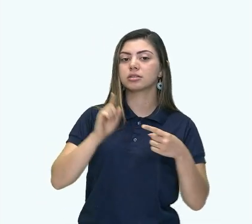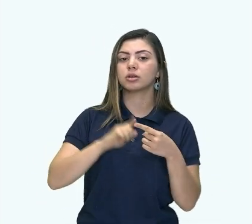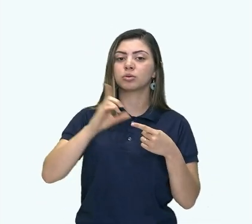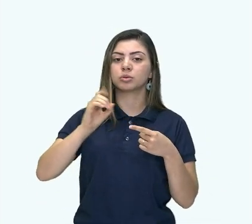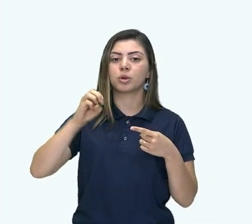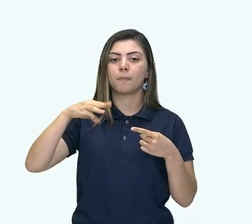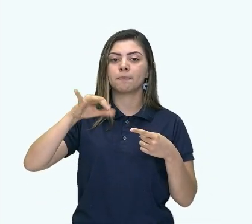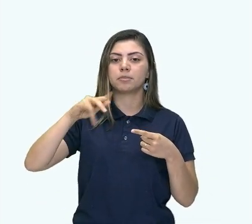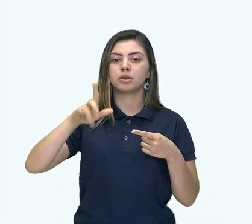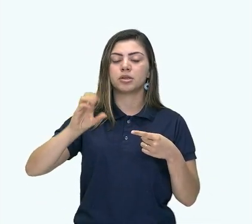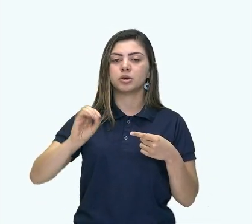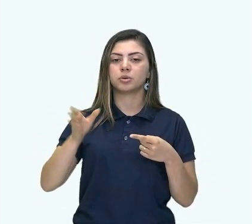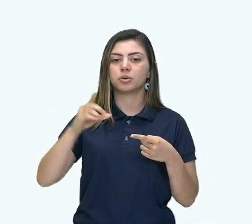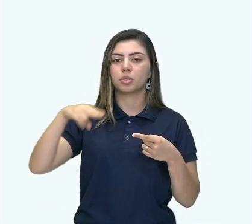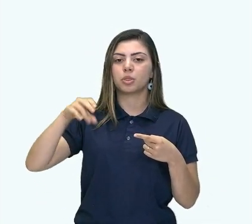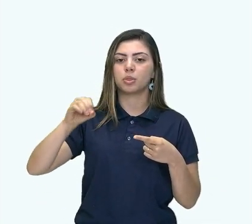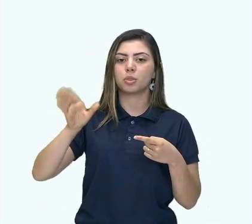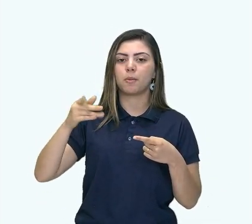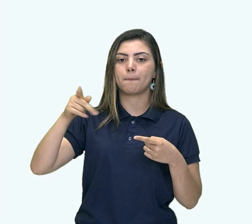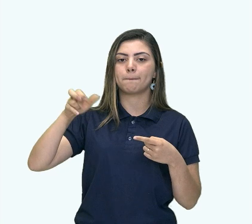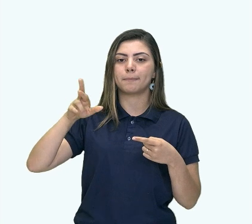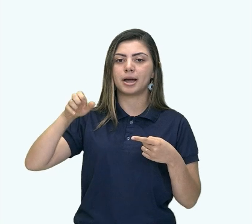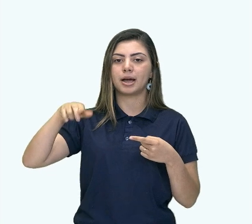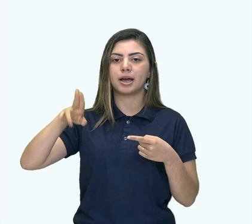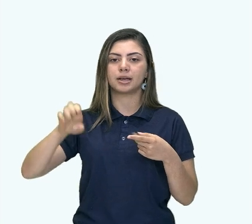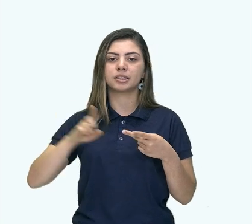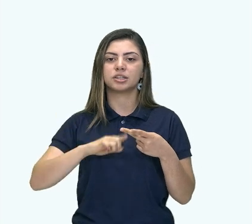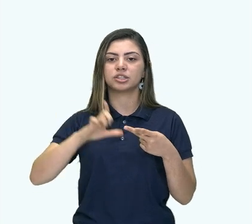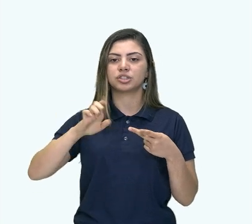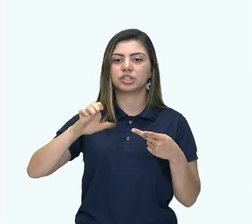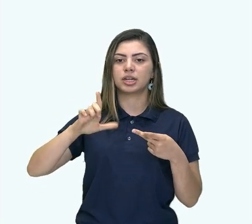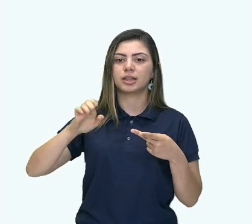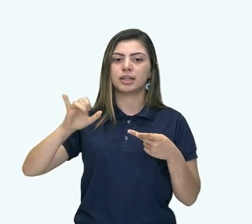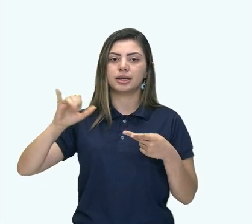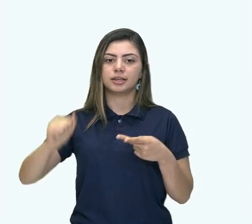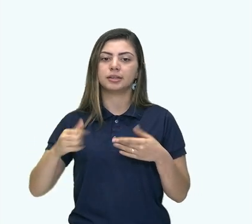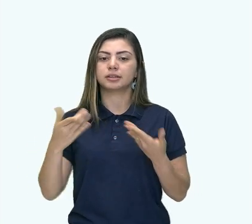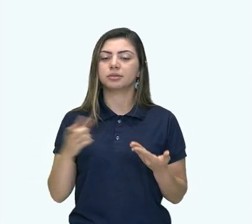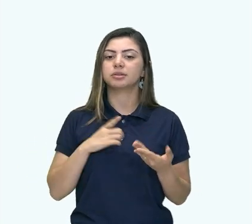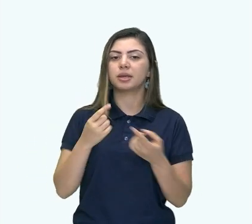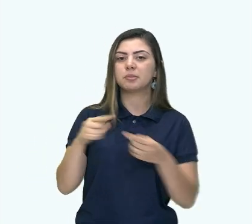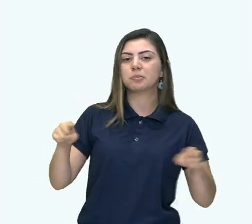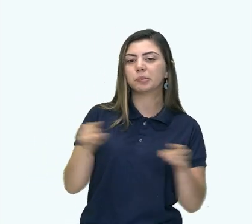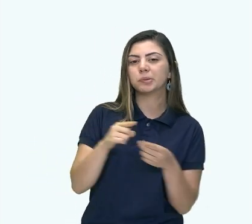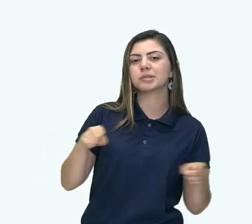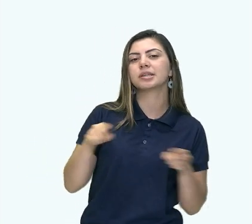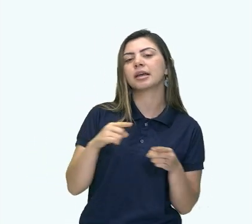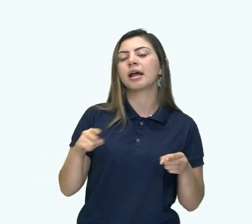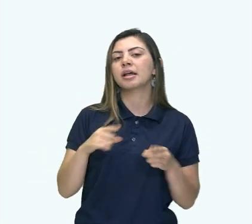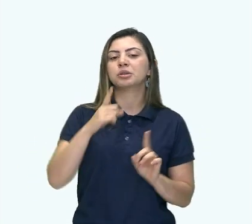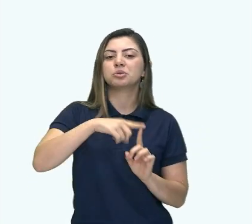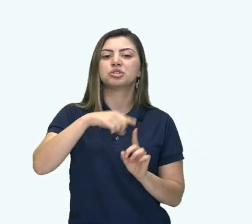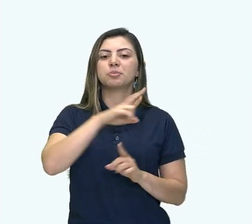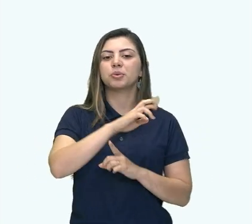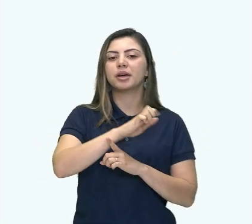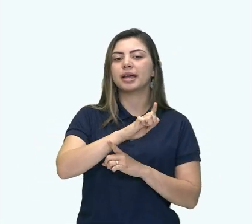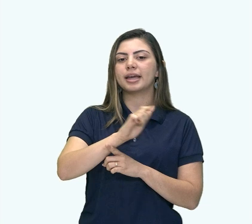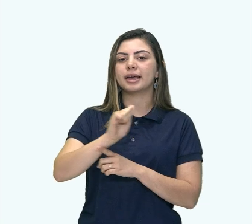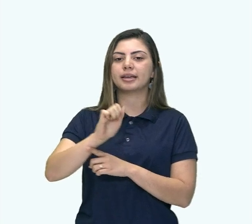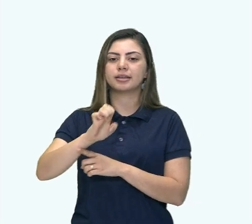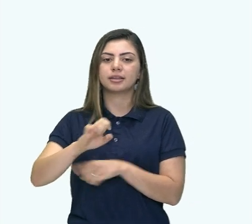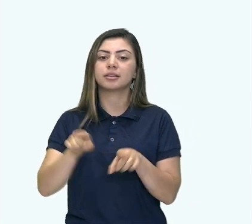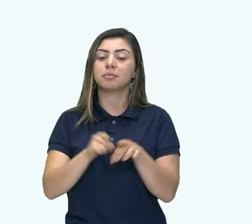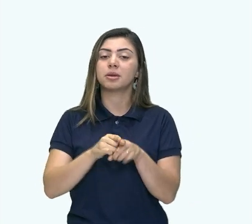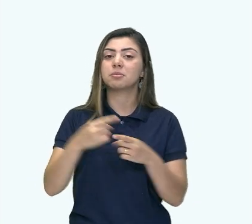Geral, exploram a fusão de ritmos e a crítica social. Ele trazia muita a música do reggae, por exemplo, trouxe as influências da música africana